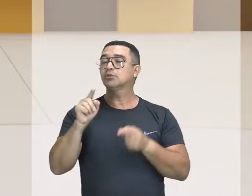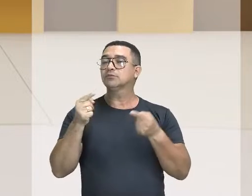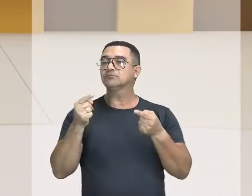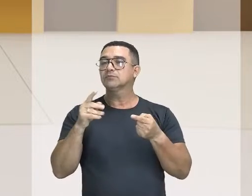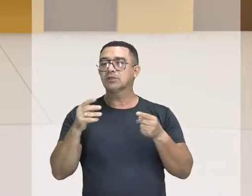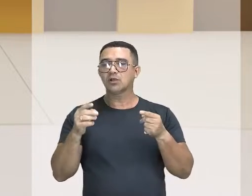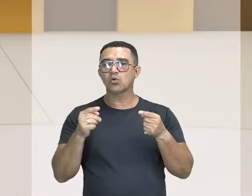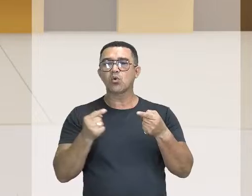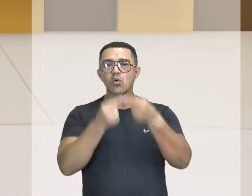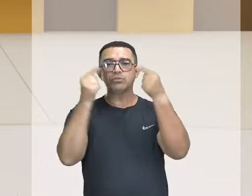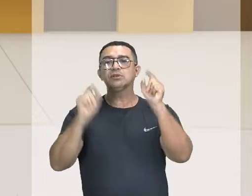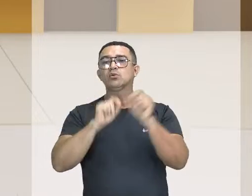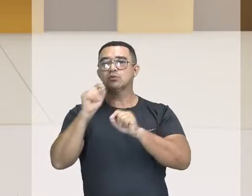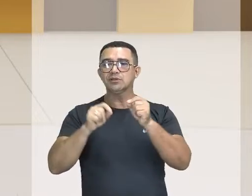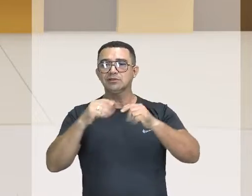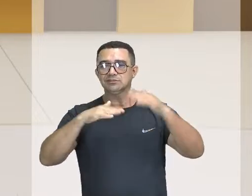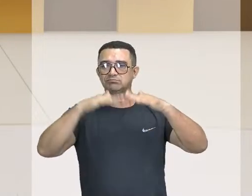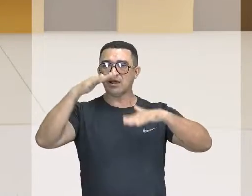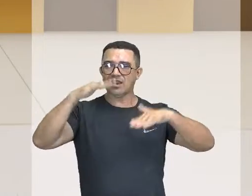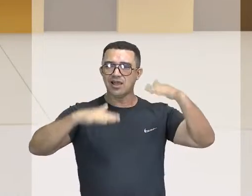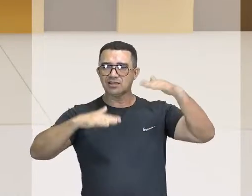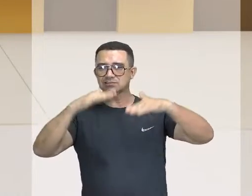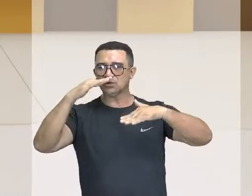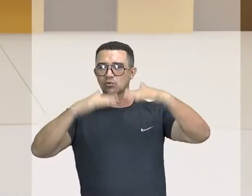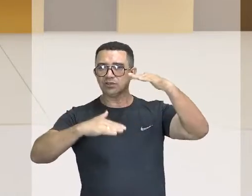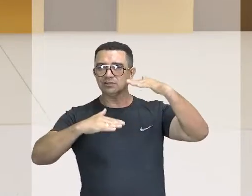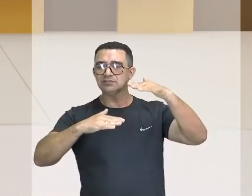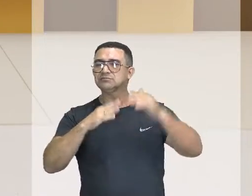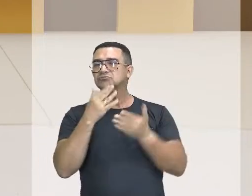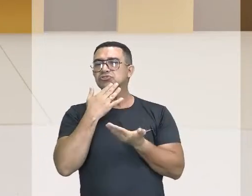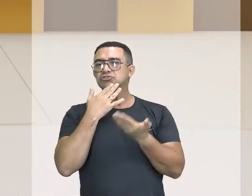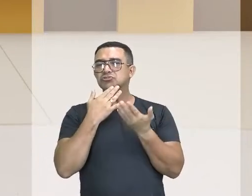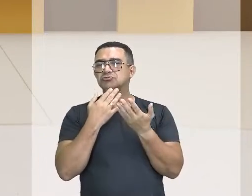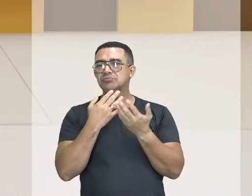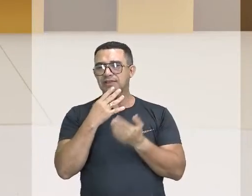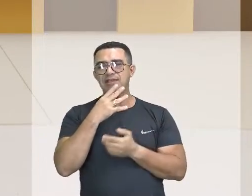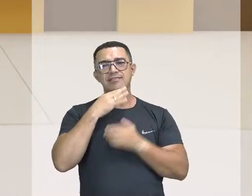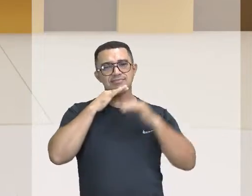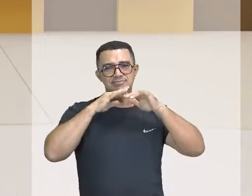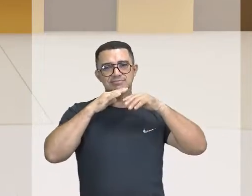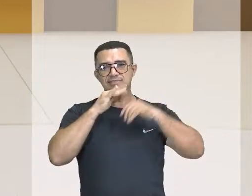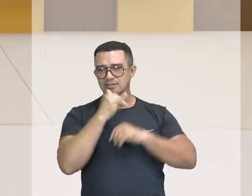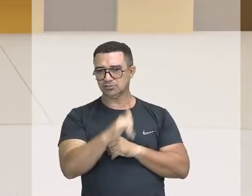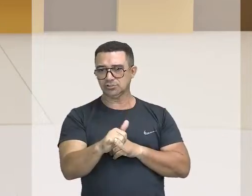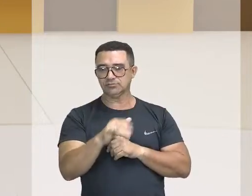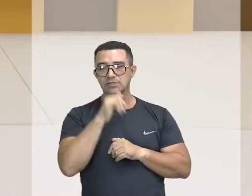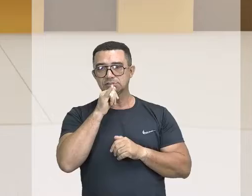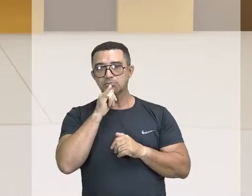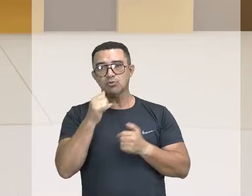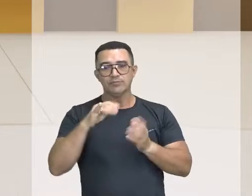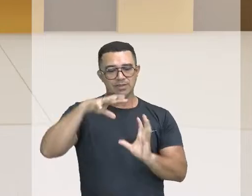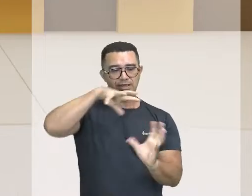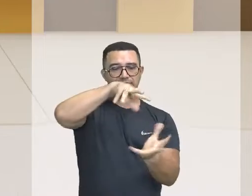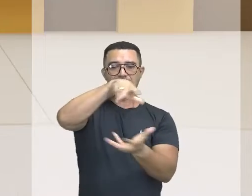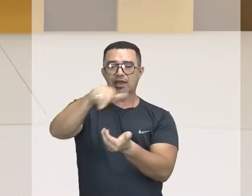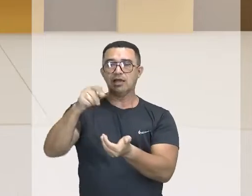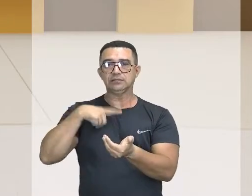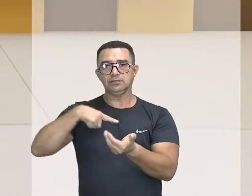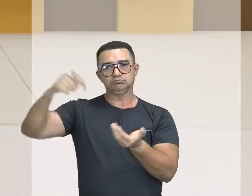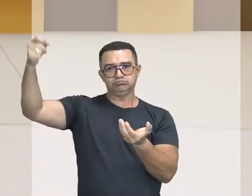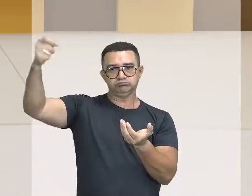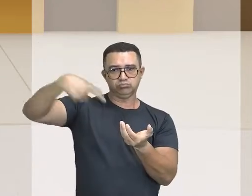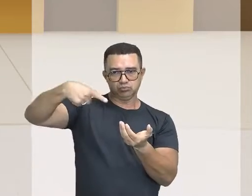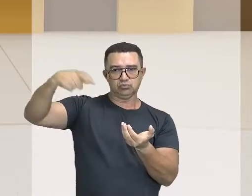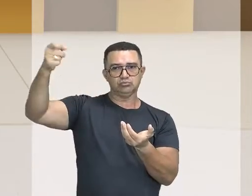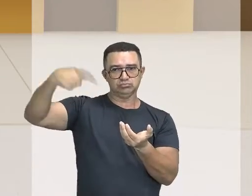esse balanço de energia que nós temos. Quando a Terra ela recebe muita energia,